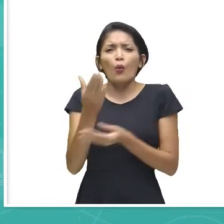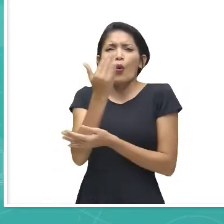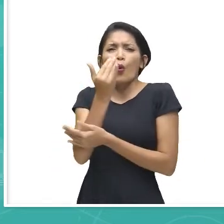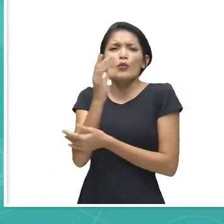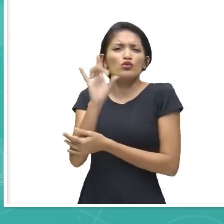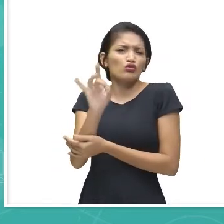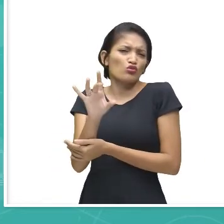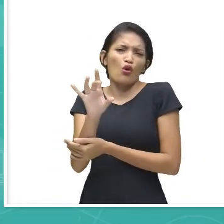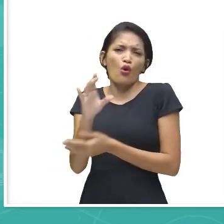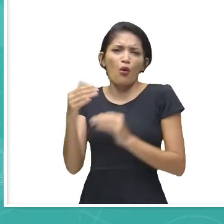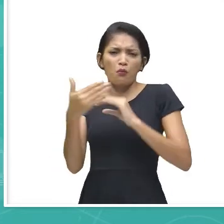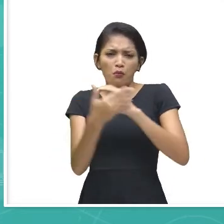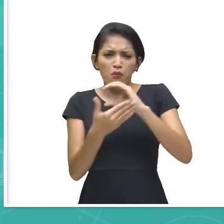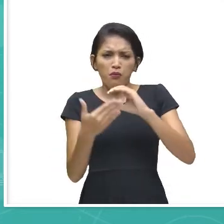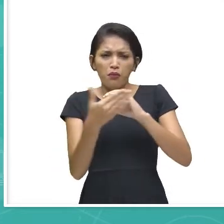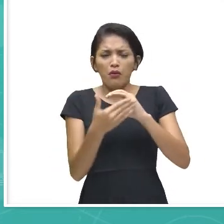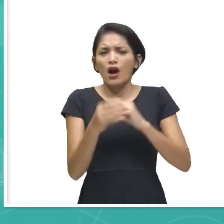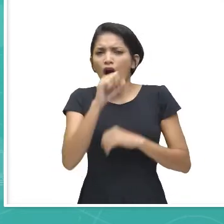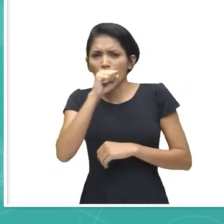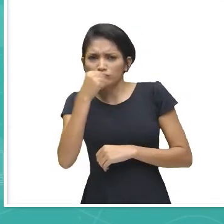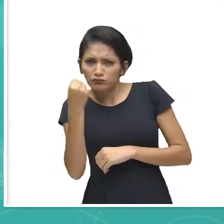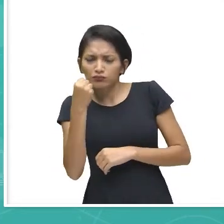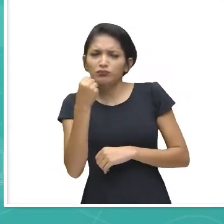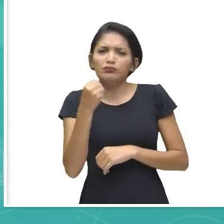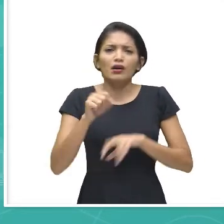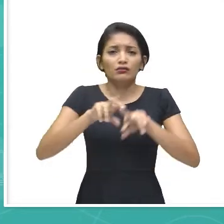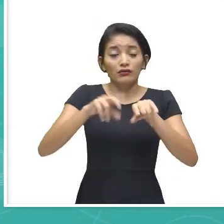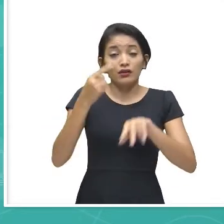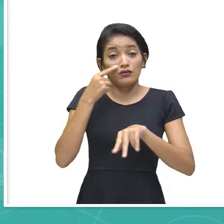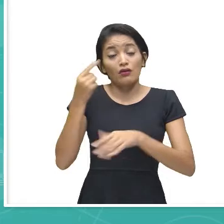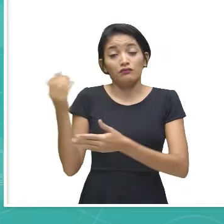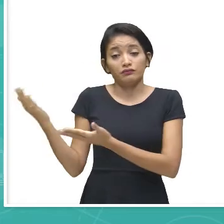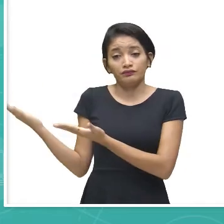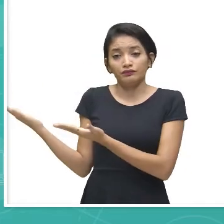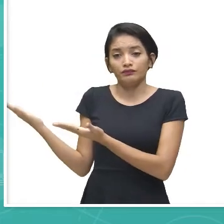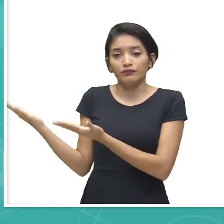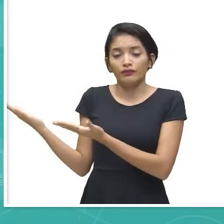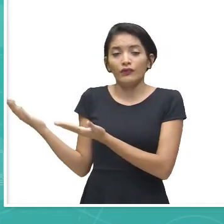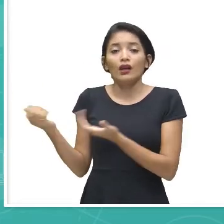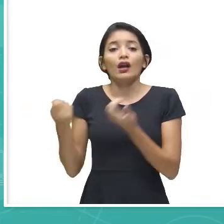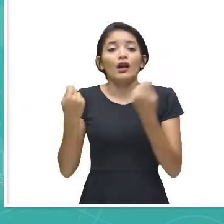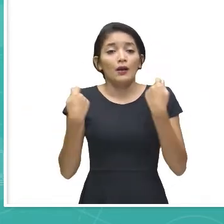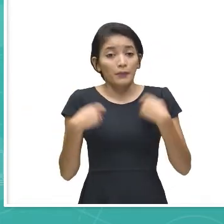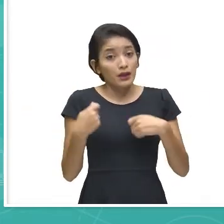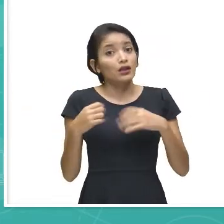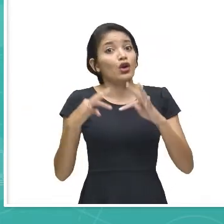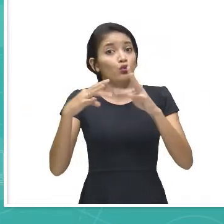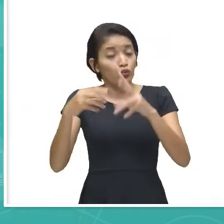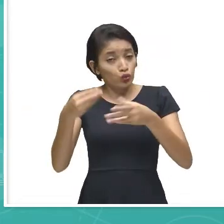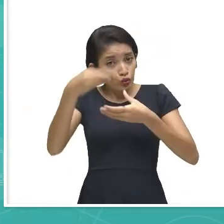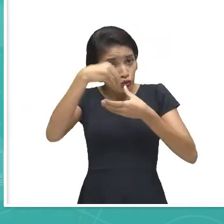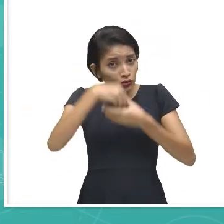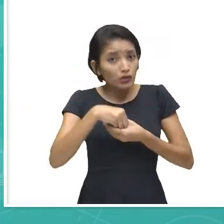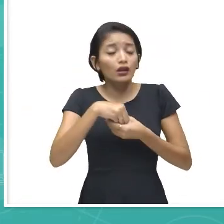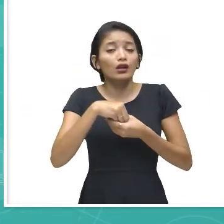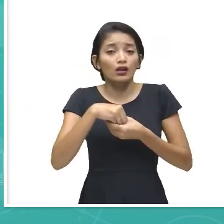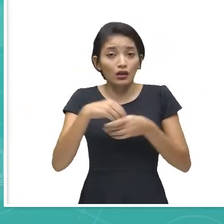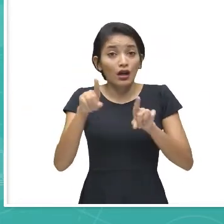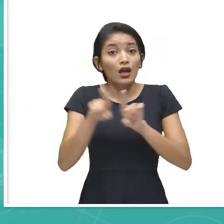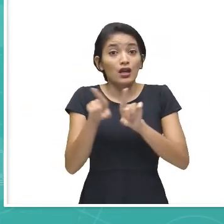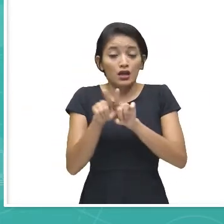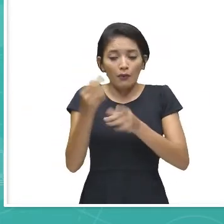só carboidrato, só pão, só massa. Observem aqui, tem que fazer um apanhado de tudo, tem que ser tudo